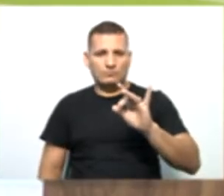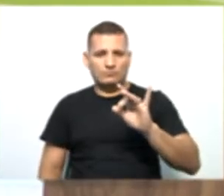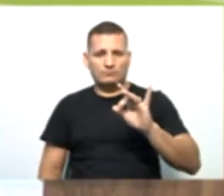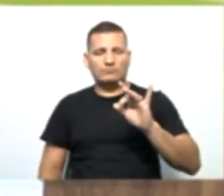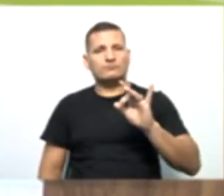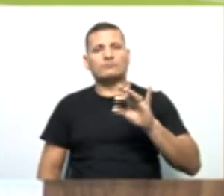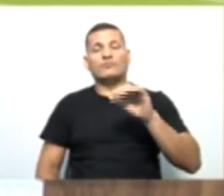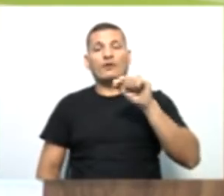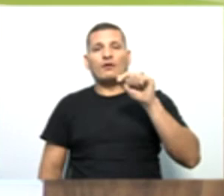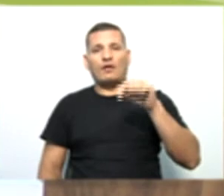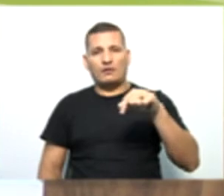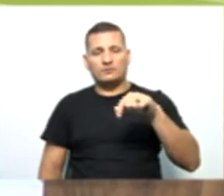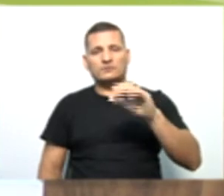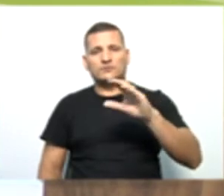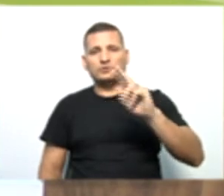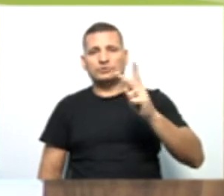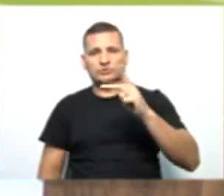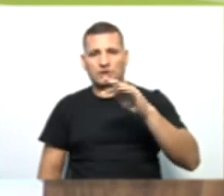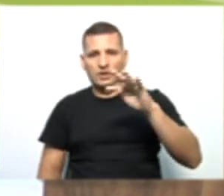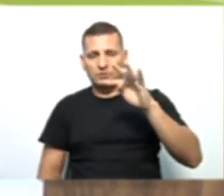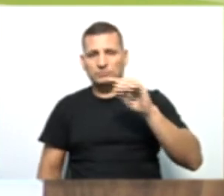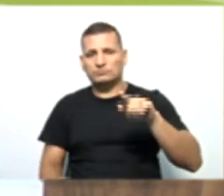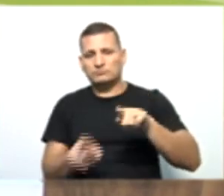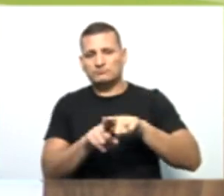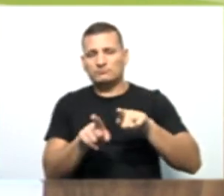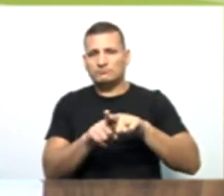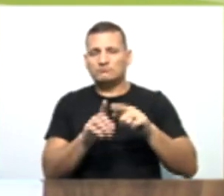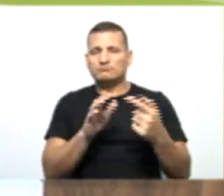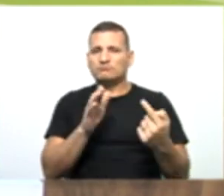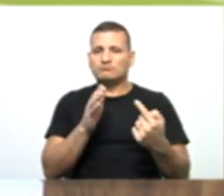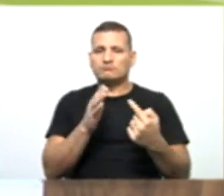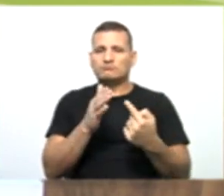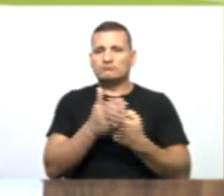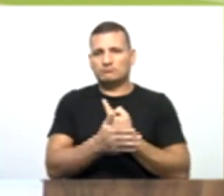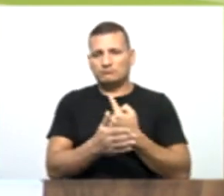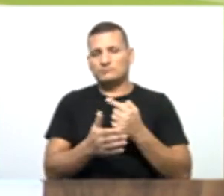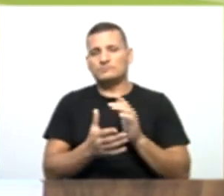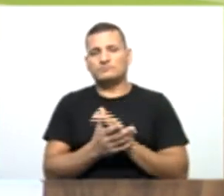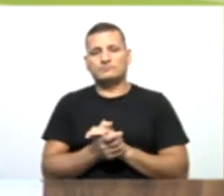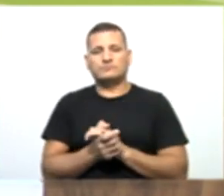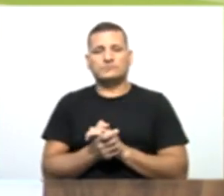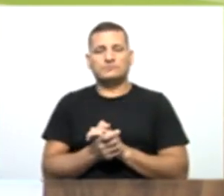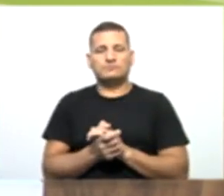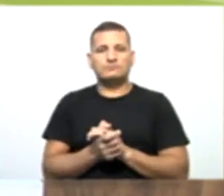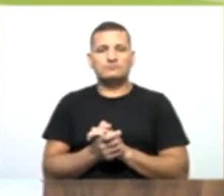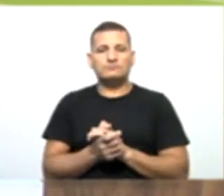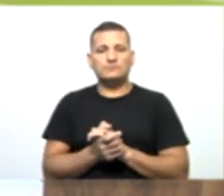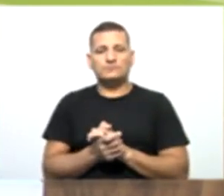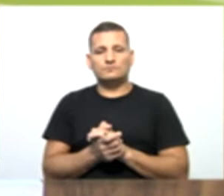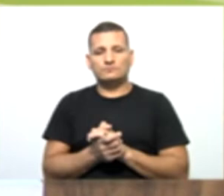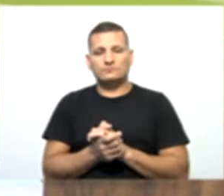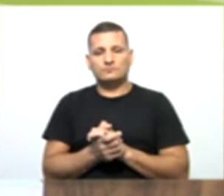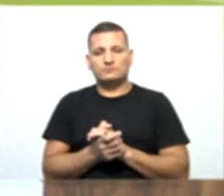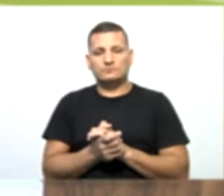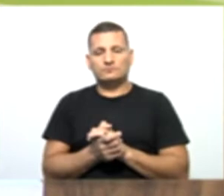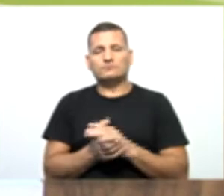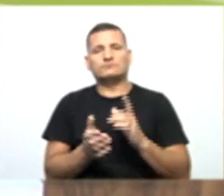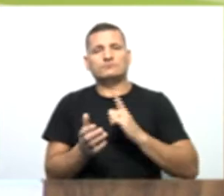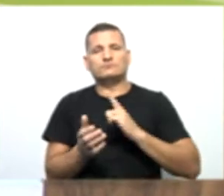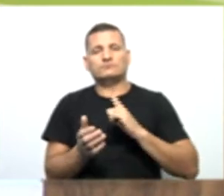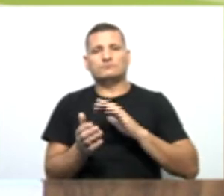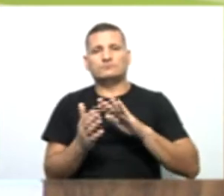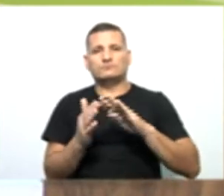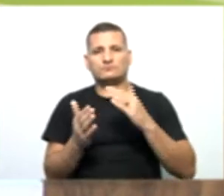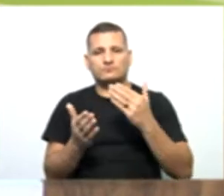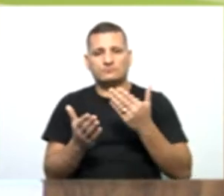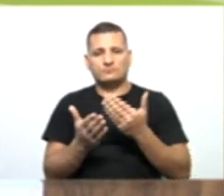chat para que todos, talvez possa surgir essa questão ou ficar mais claro para alguma outra escola. Nós temos aqui a participação também